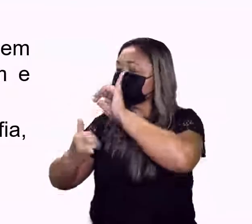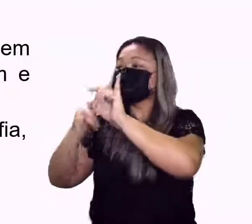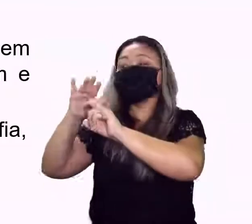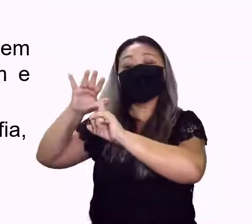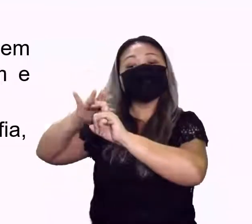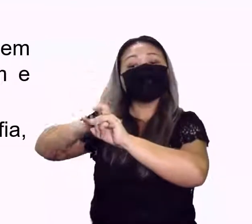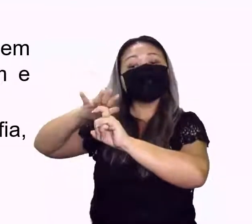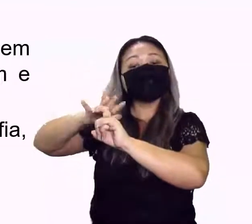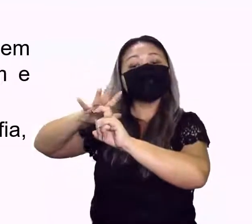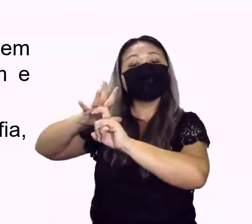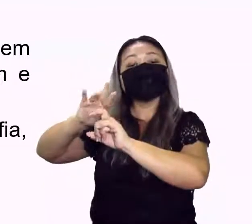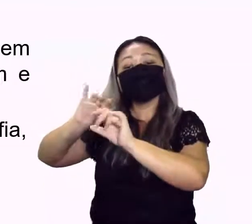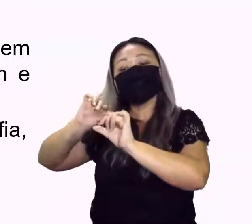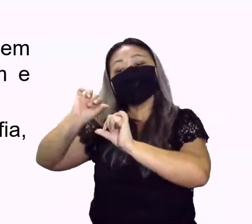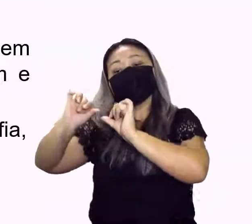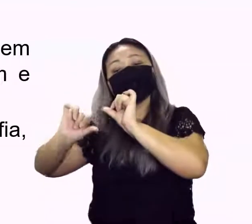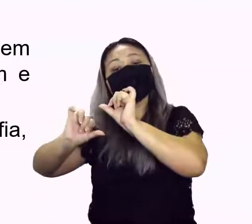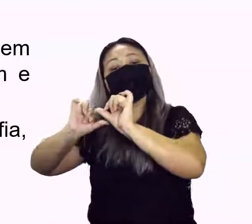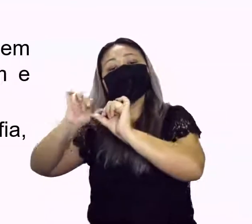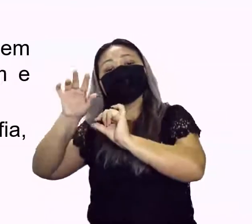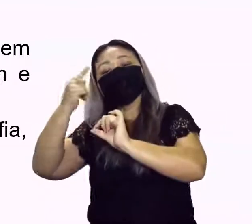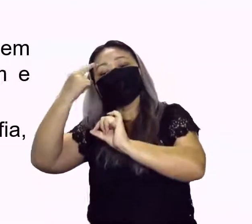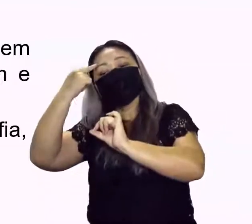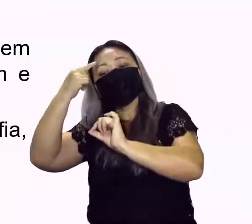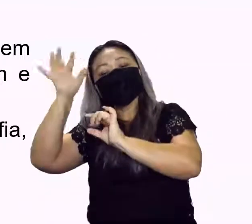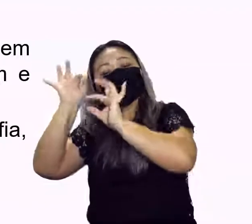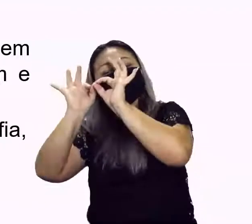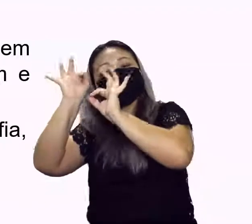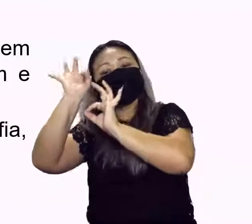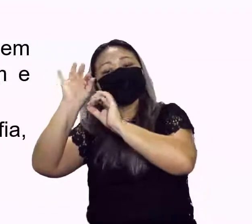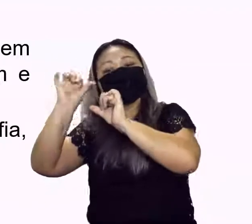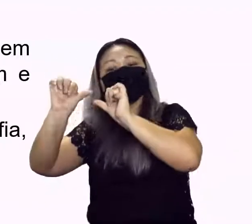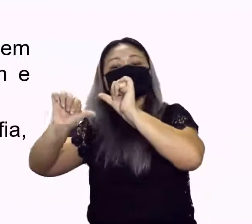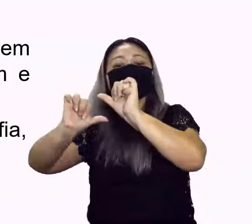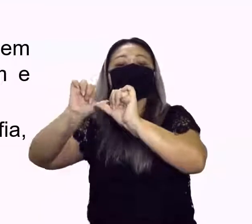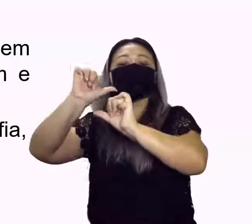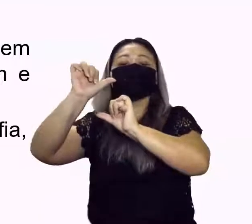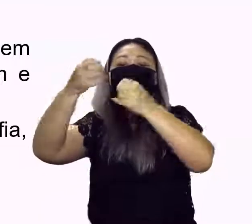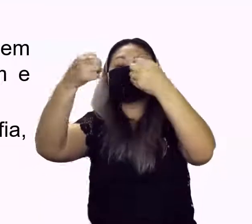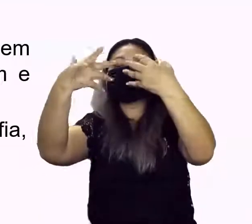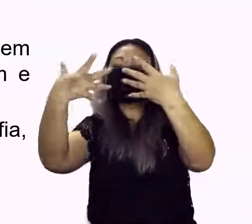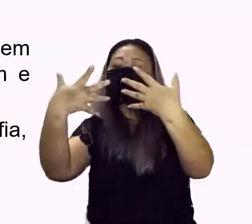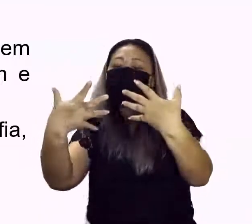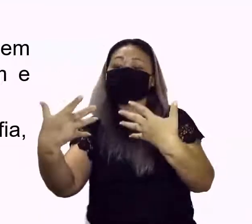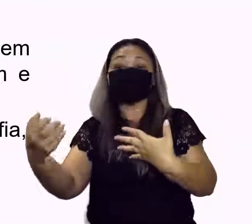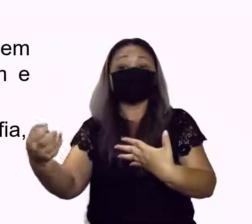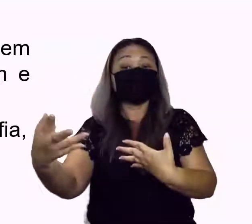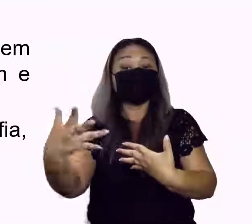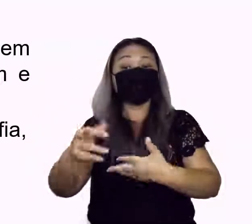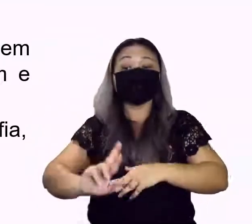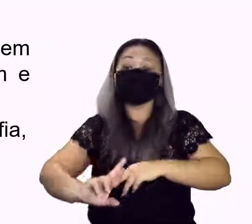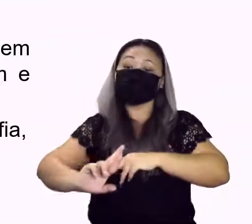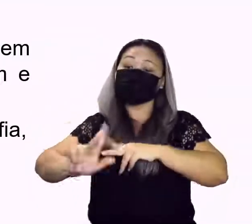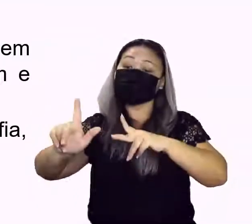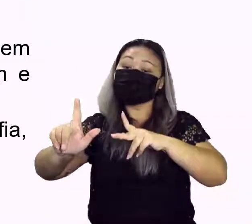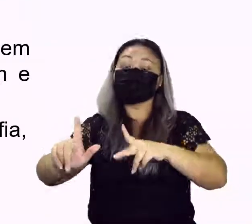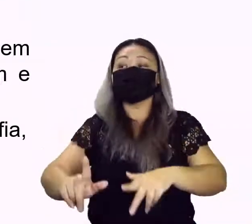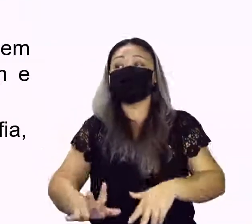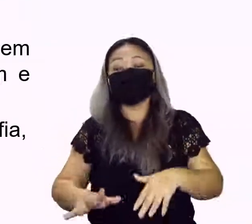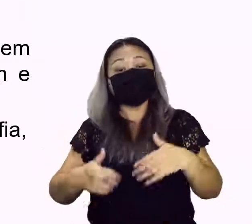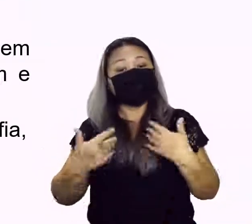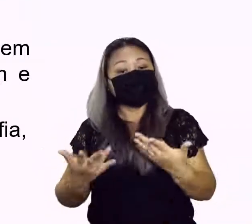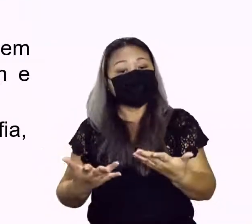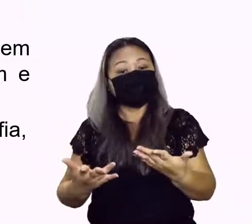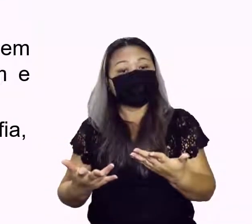mítica, foi reformulando-as e racionalizando-as, transformando-as numa explicação nova, diferente,